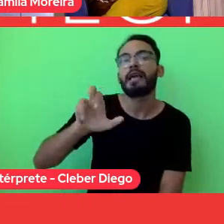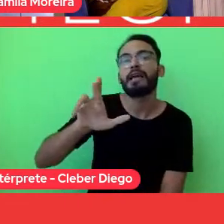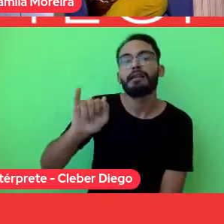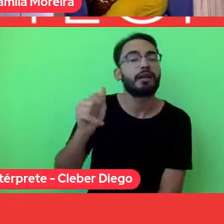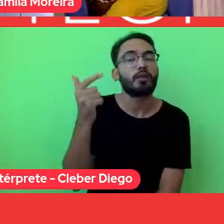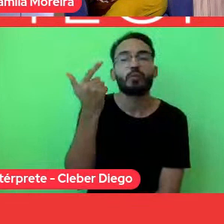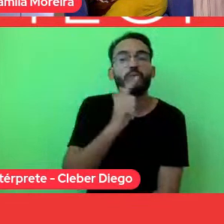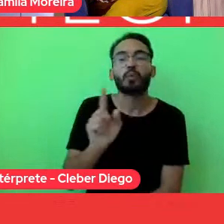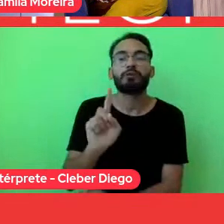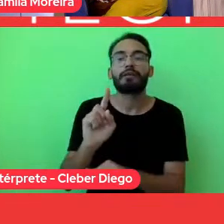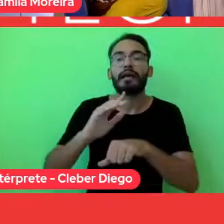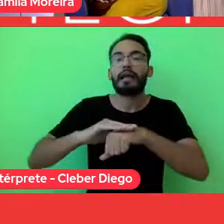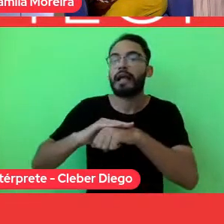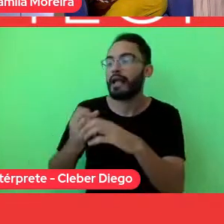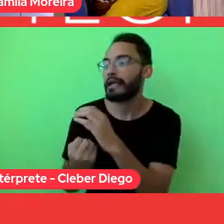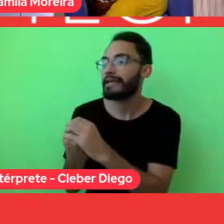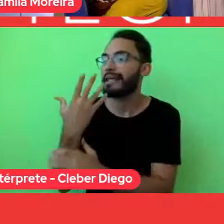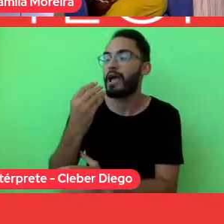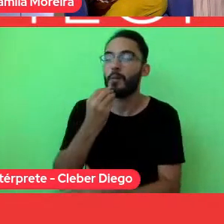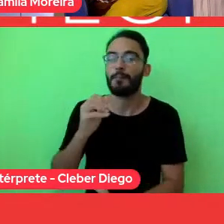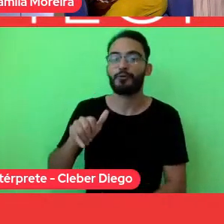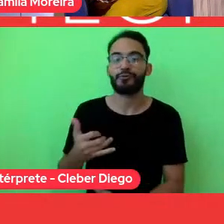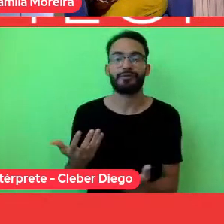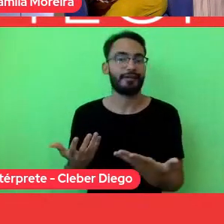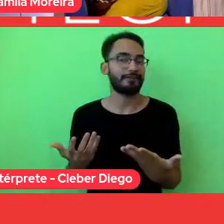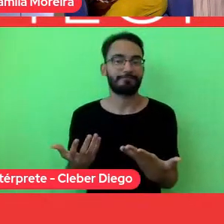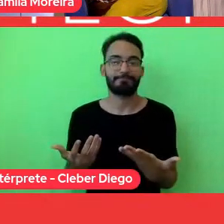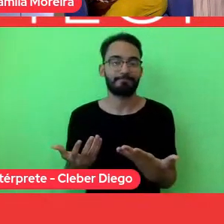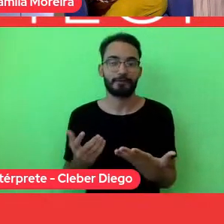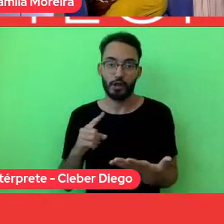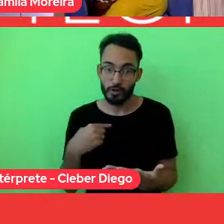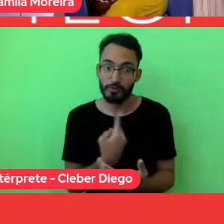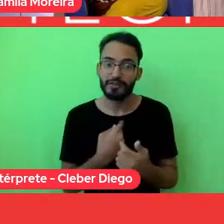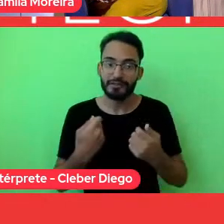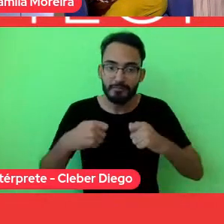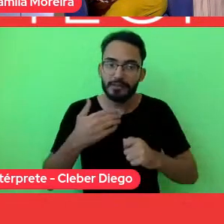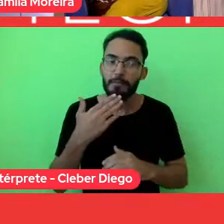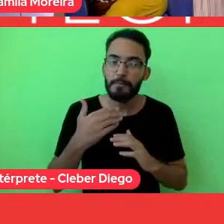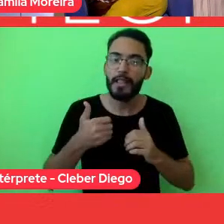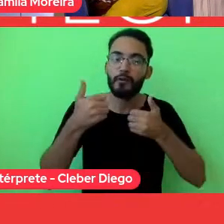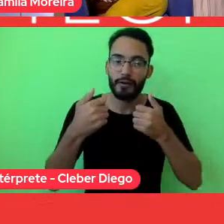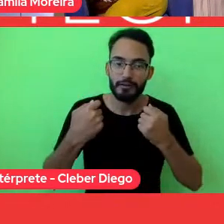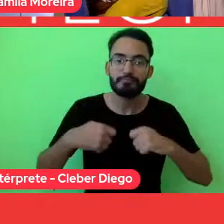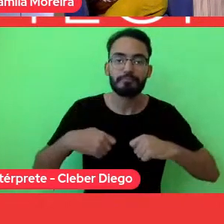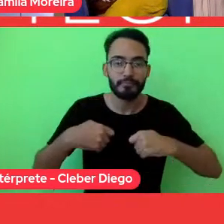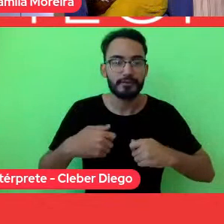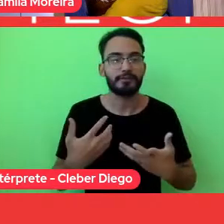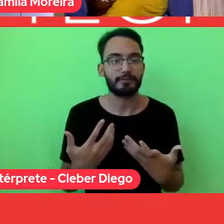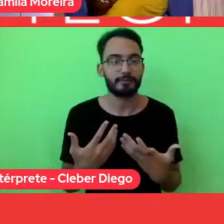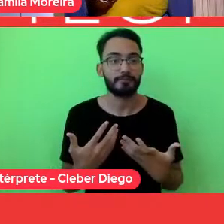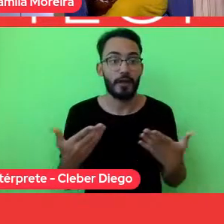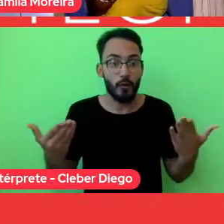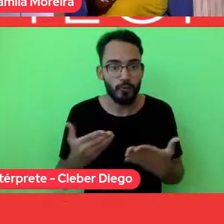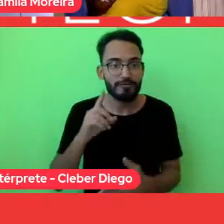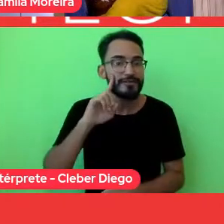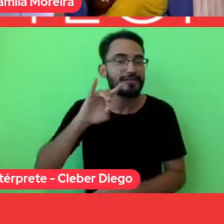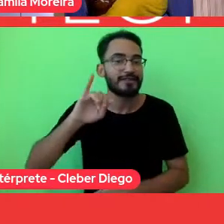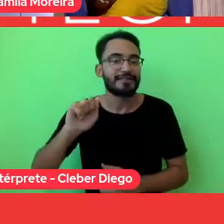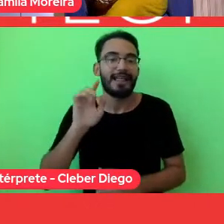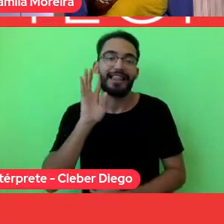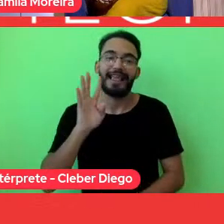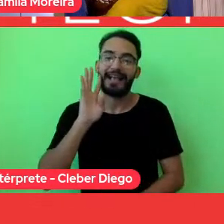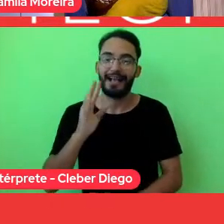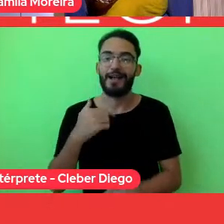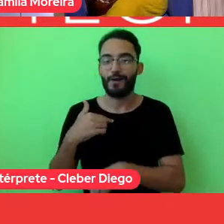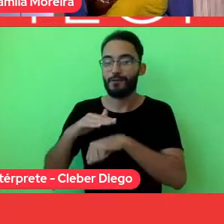criar essas oportunidades. Então, a gente precisa melhorar isso. A gente precisa... Acho que hoje é um dia muito legal, como estava comentando